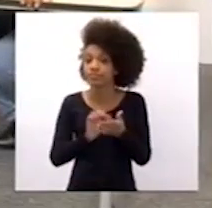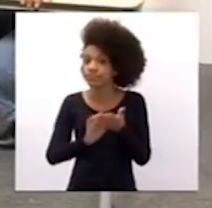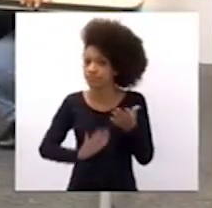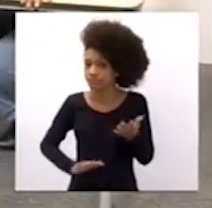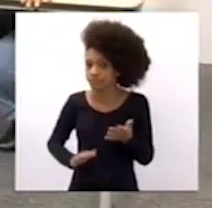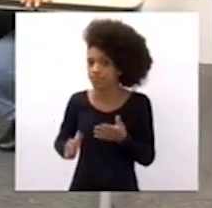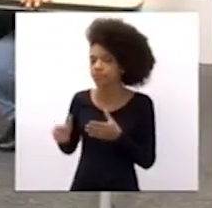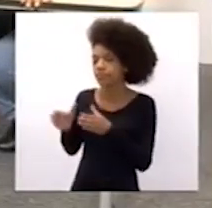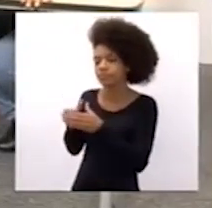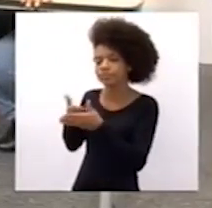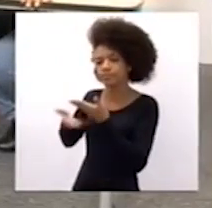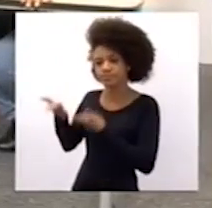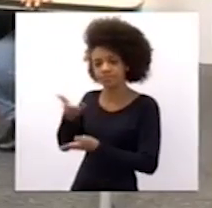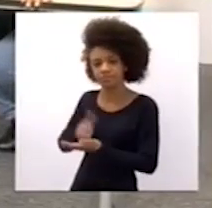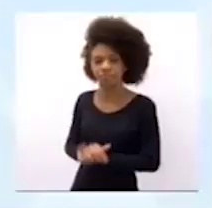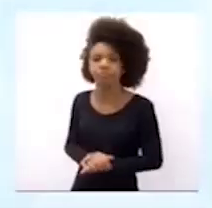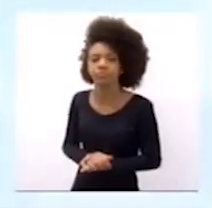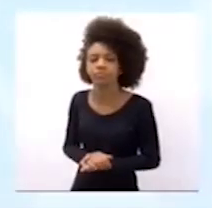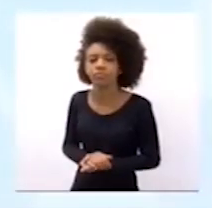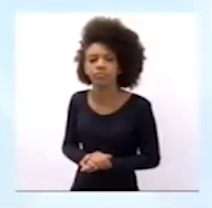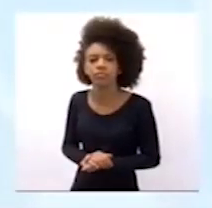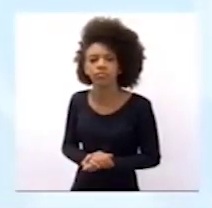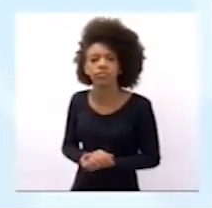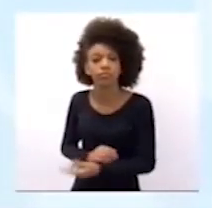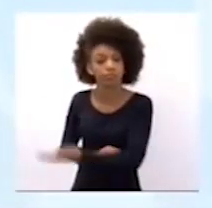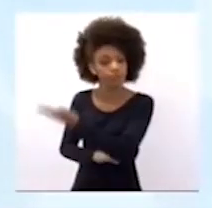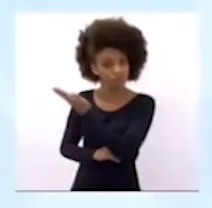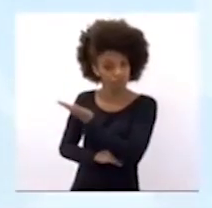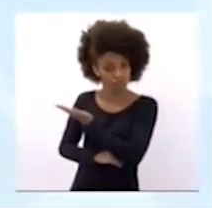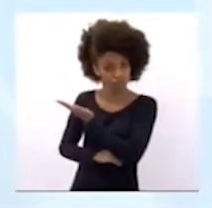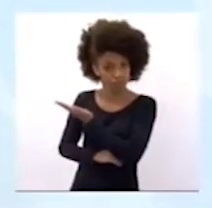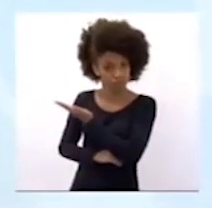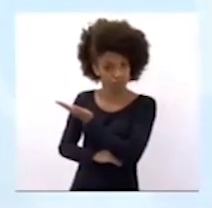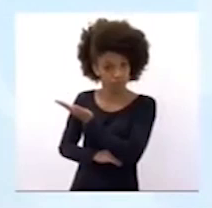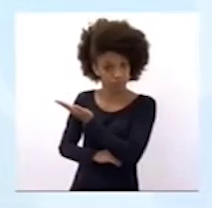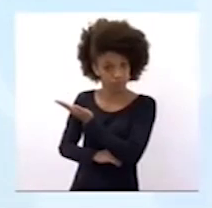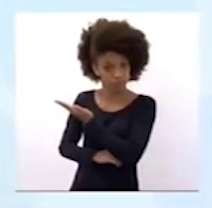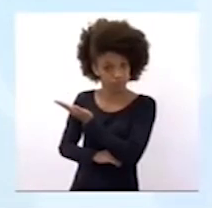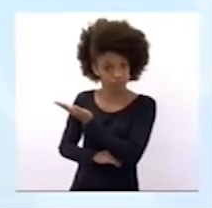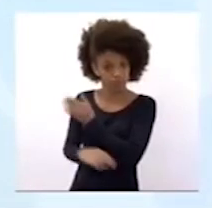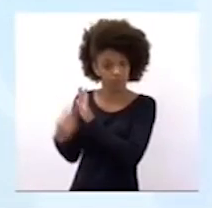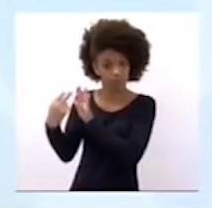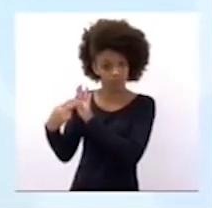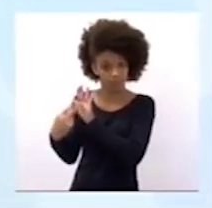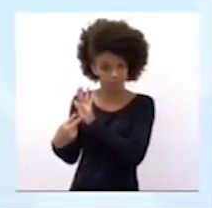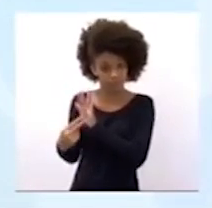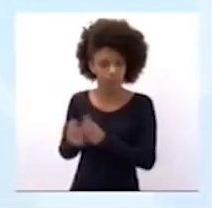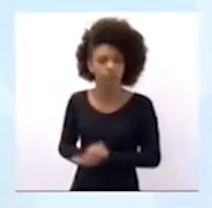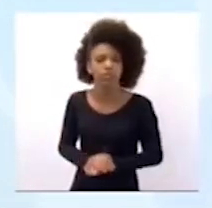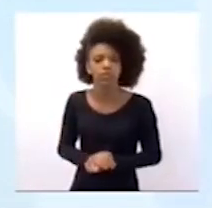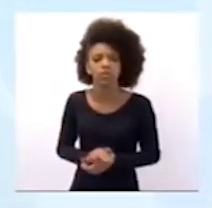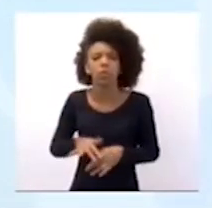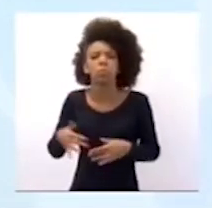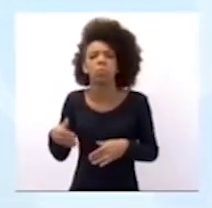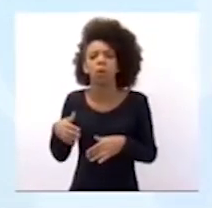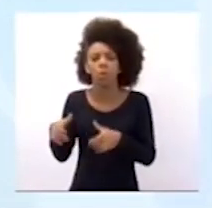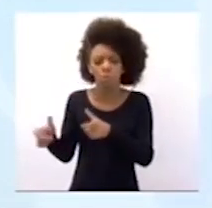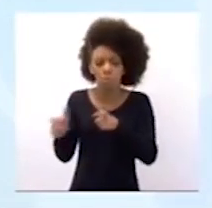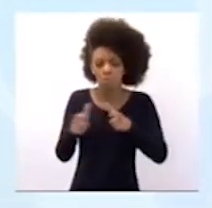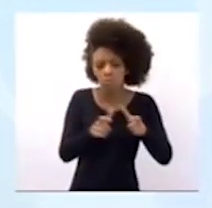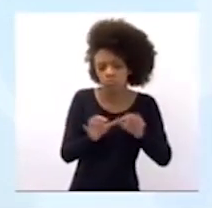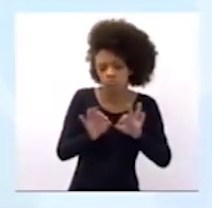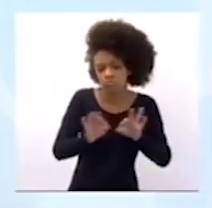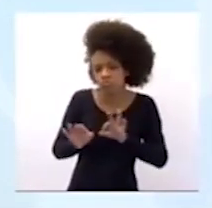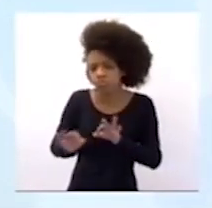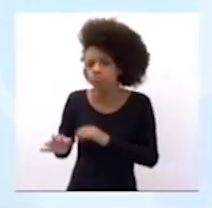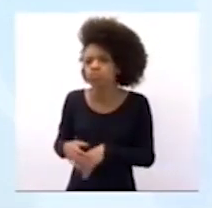então? Em que medida as organizações dos espaços de aprendizagem favorecem para